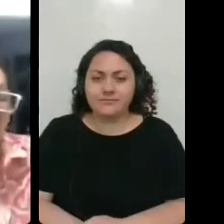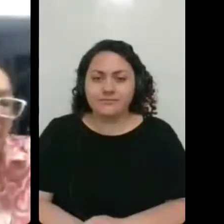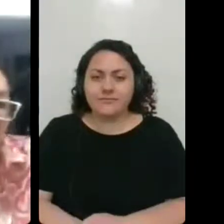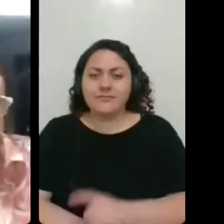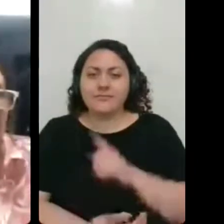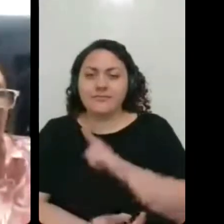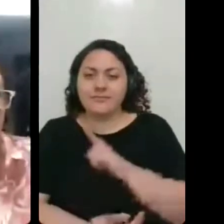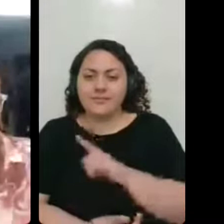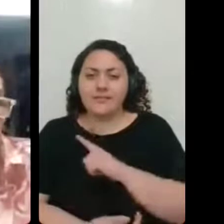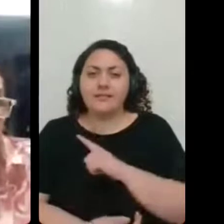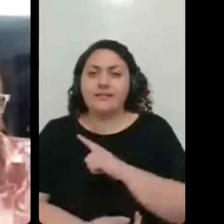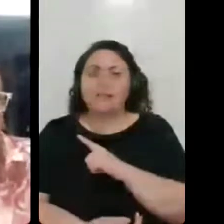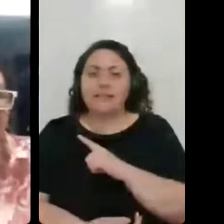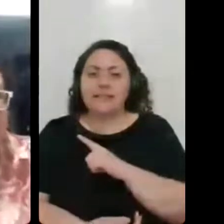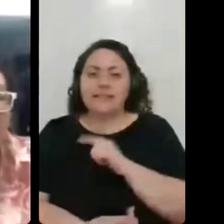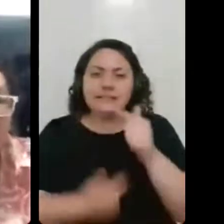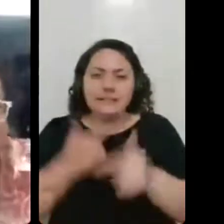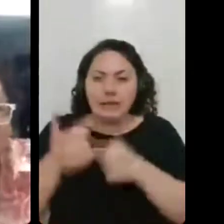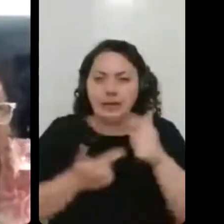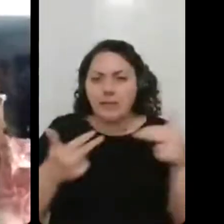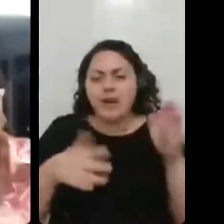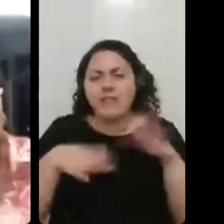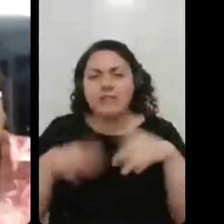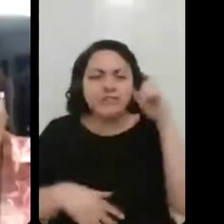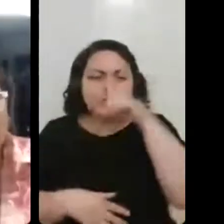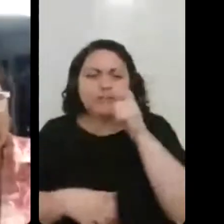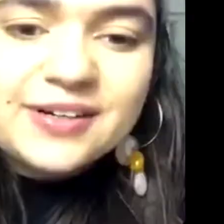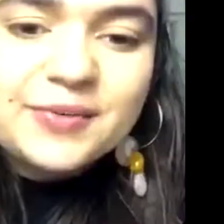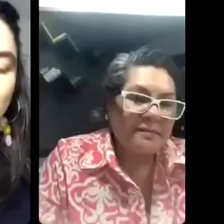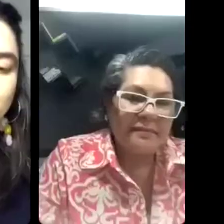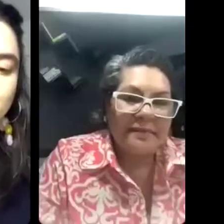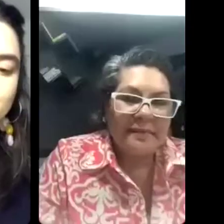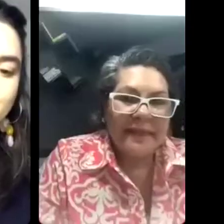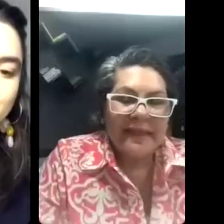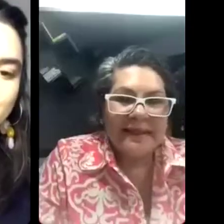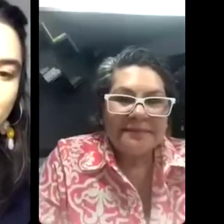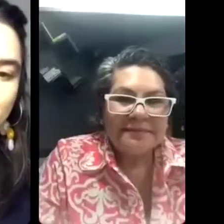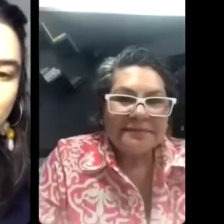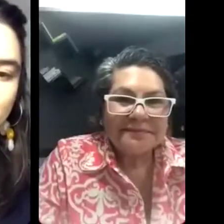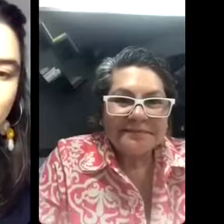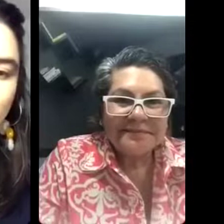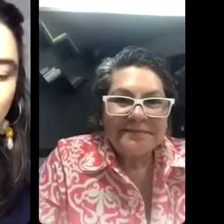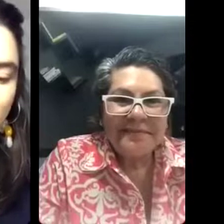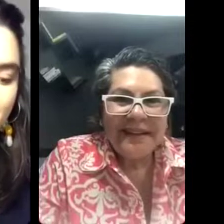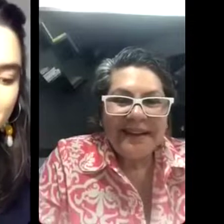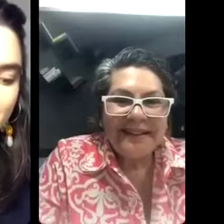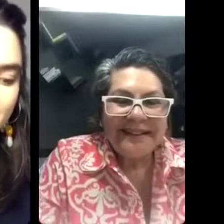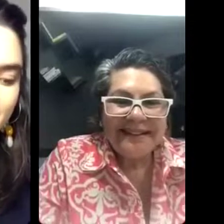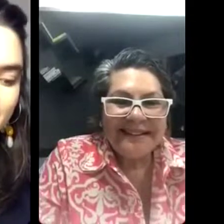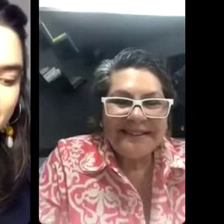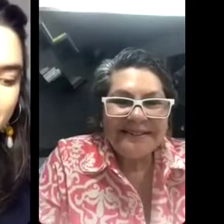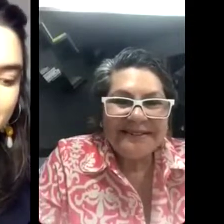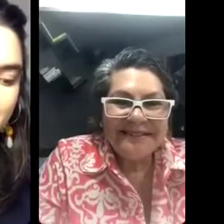é difícil, é chato, às vezes é muito frustrante. Nossa, Simone, querida, eu tô